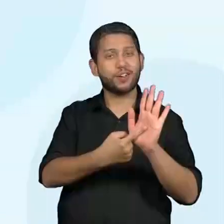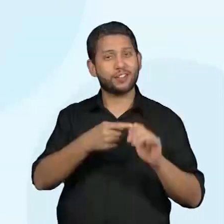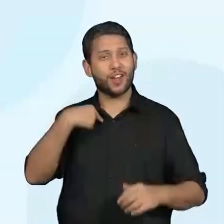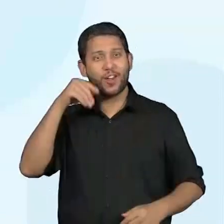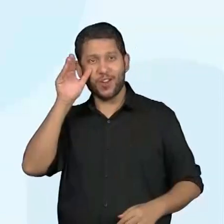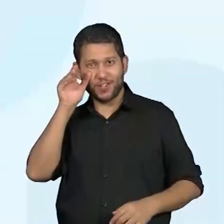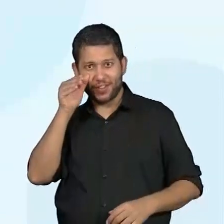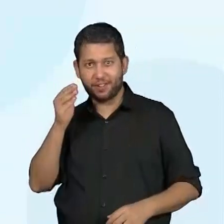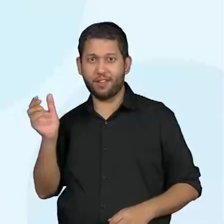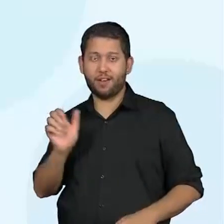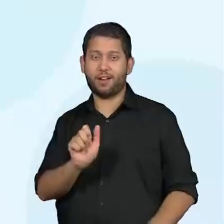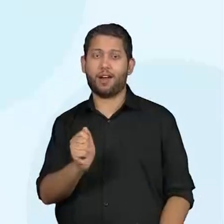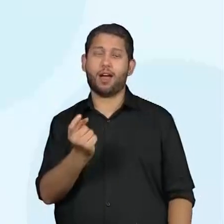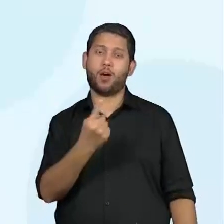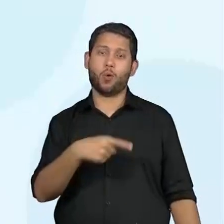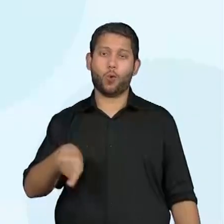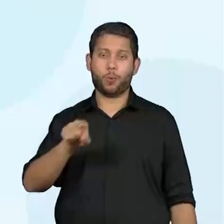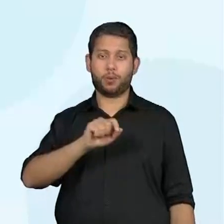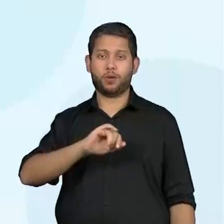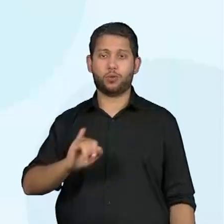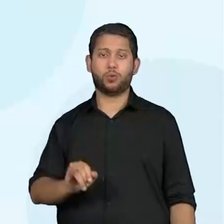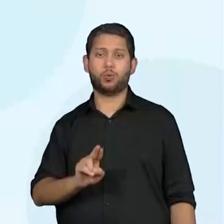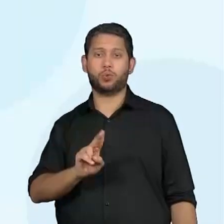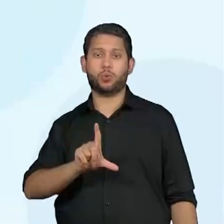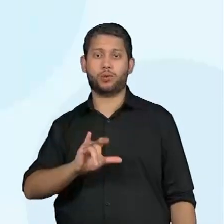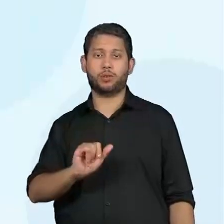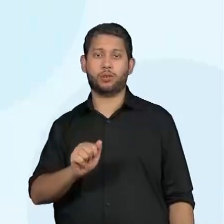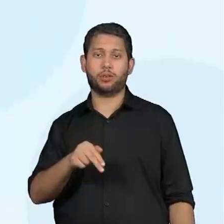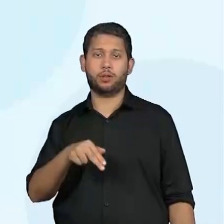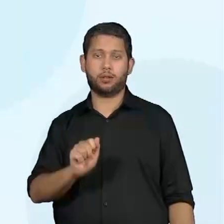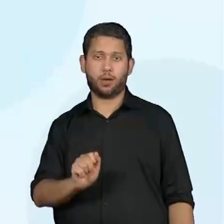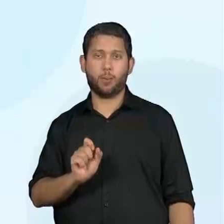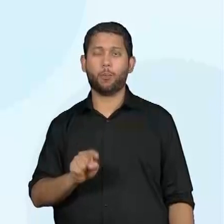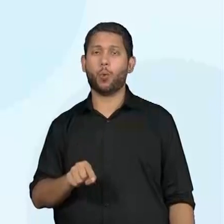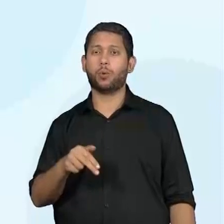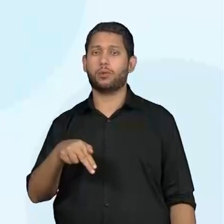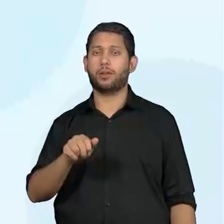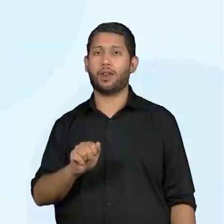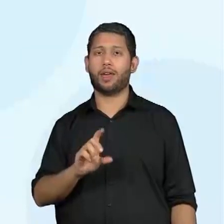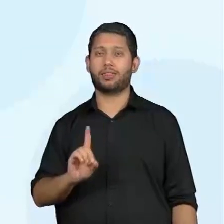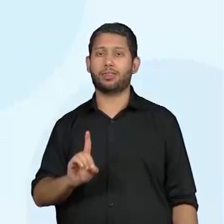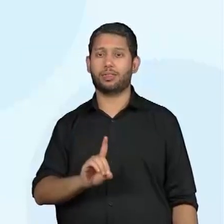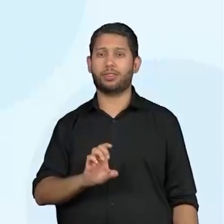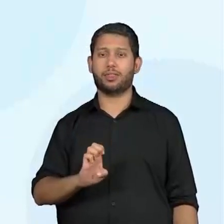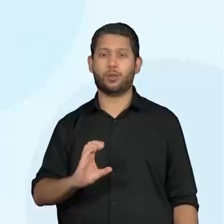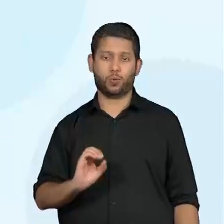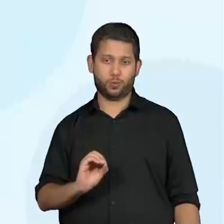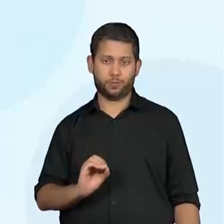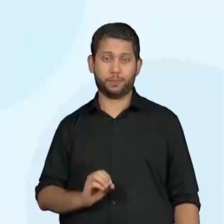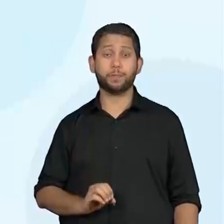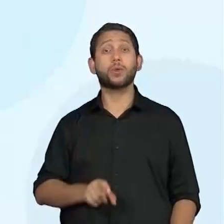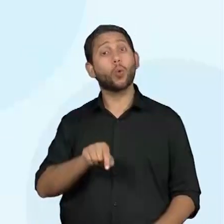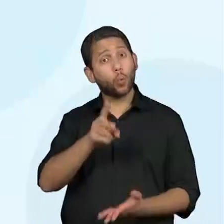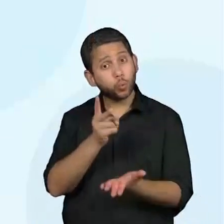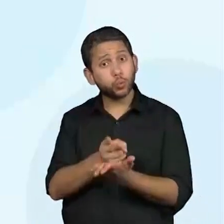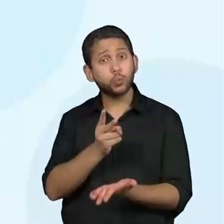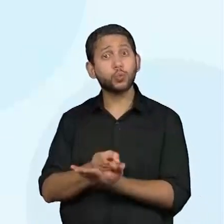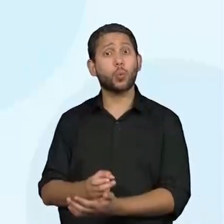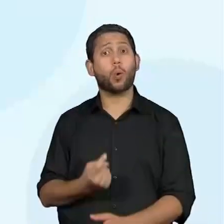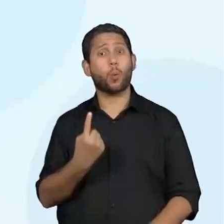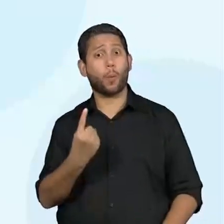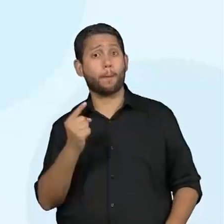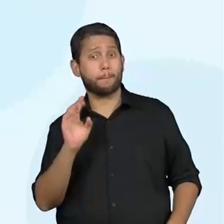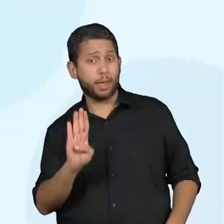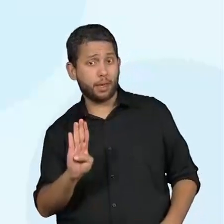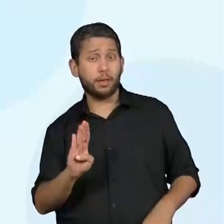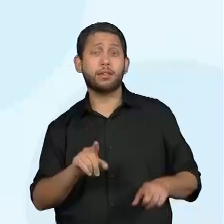@juliana.nadeu, tá bom? Então, para vocês vai ficar essas tarefas aí. Continuem as atividades 1B e 3 dessa